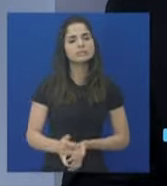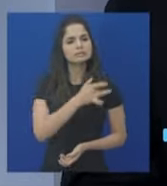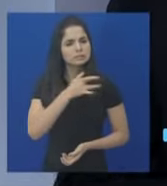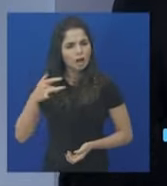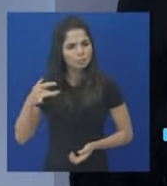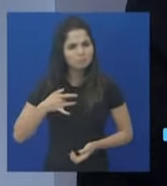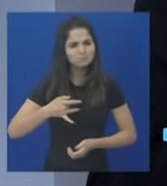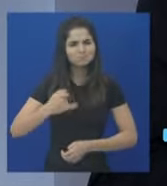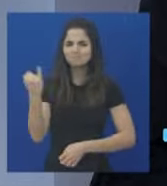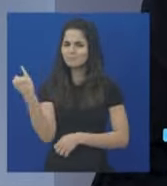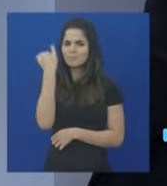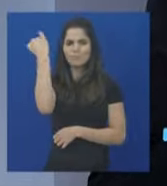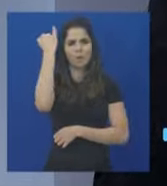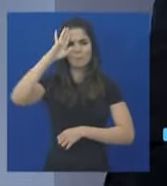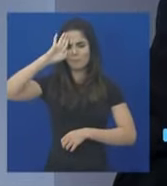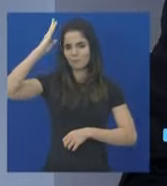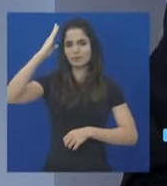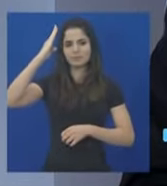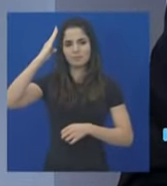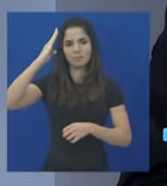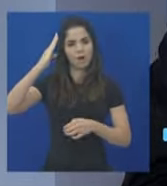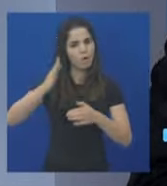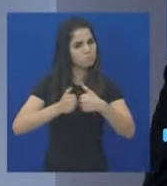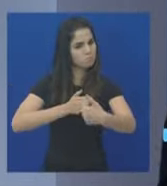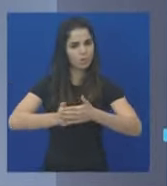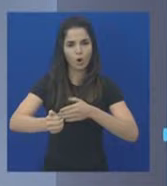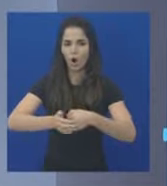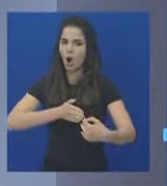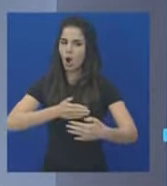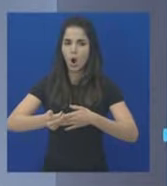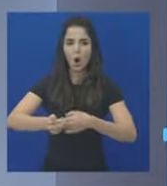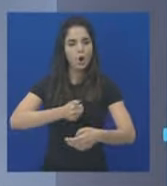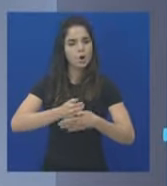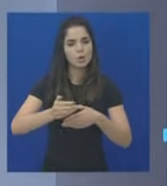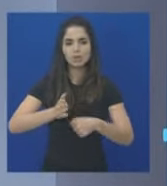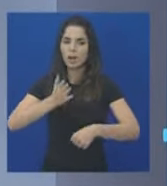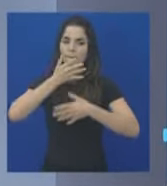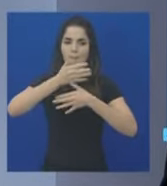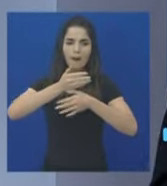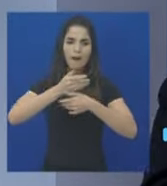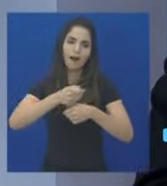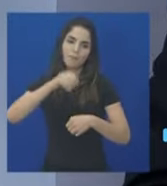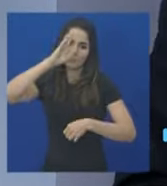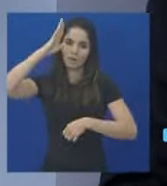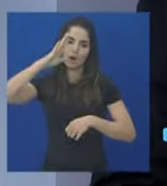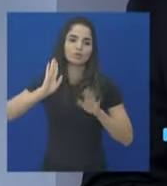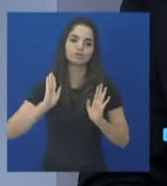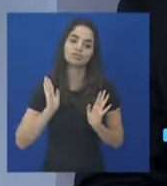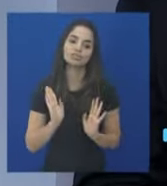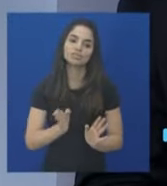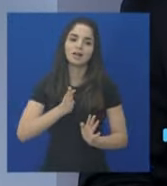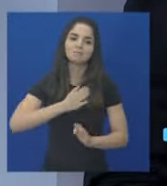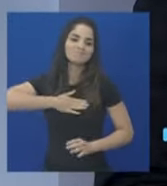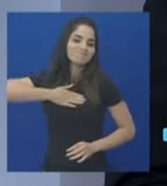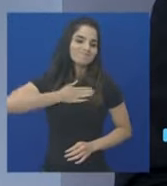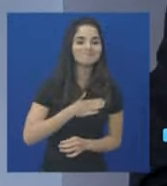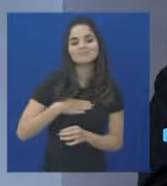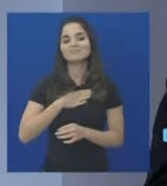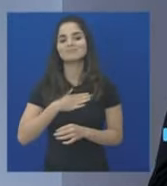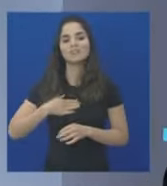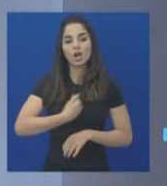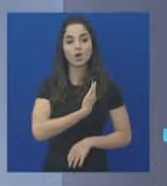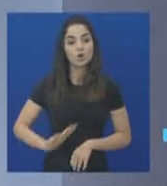importante porque tem que ser prioridade em qualquer governo. Eu tive o privilégio de governar esse município por dois mandatos